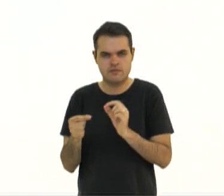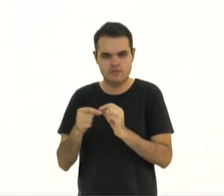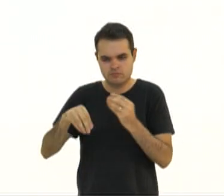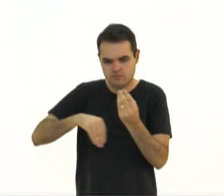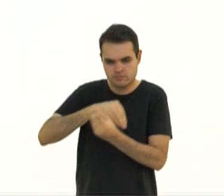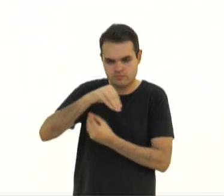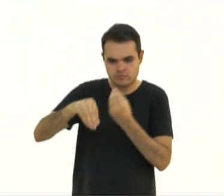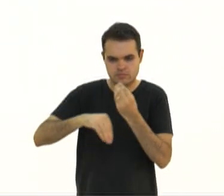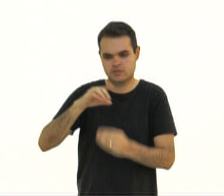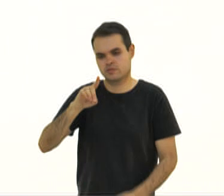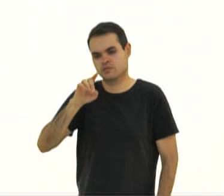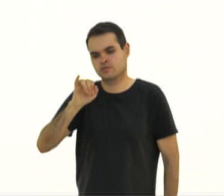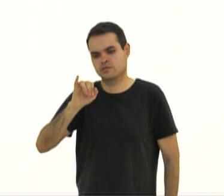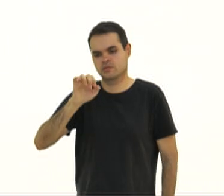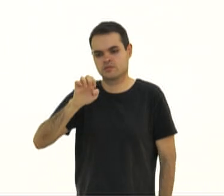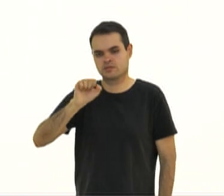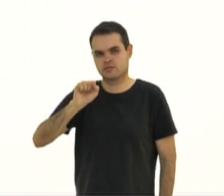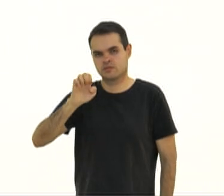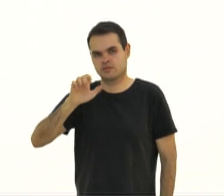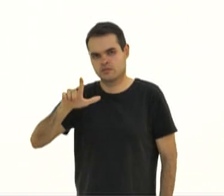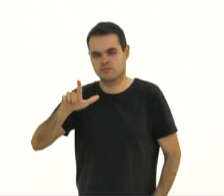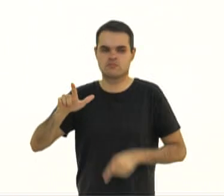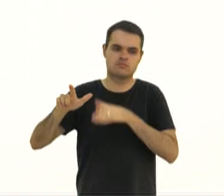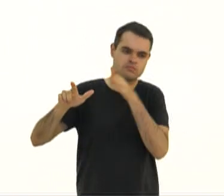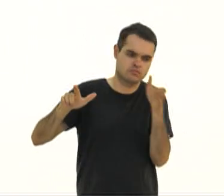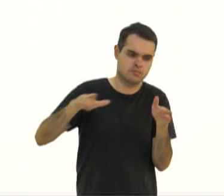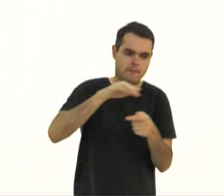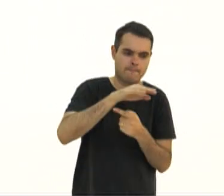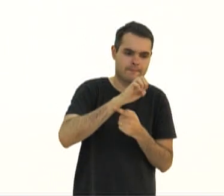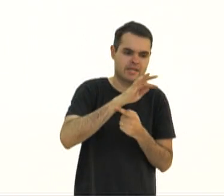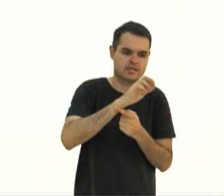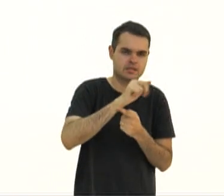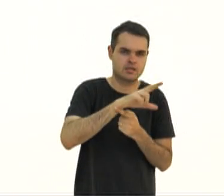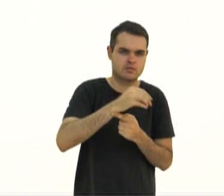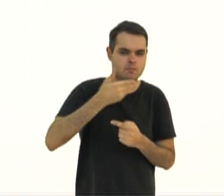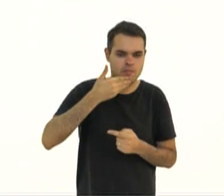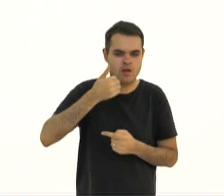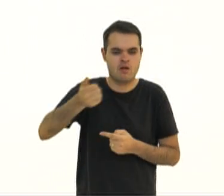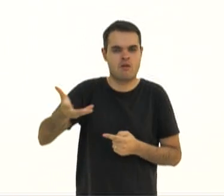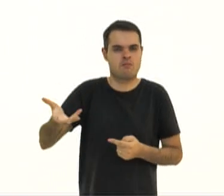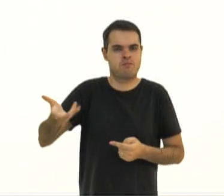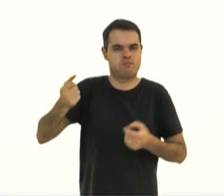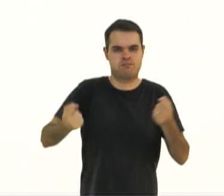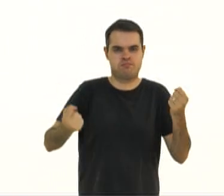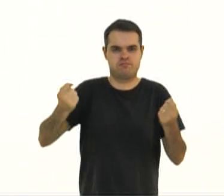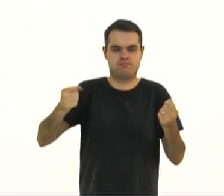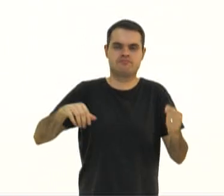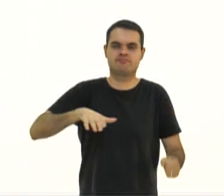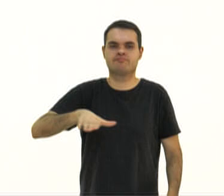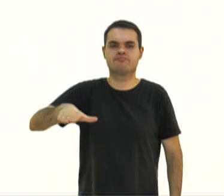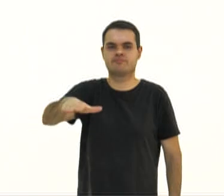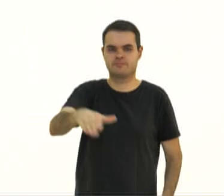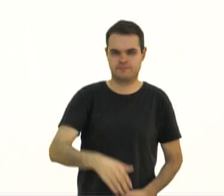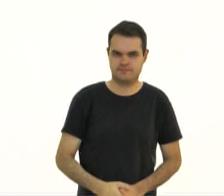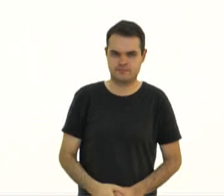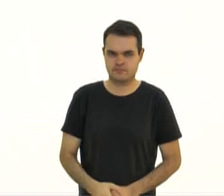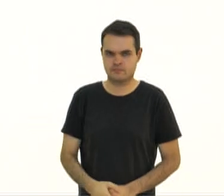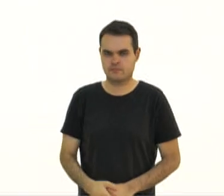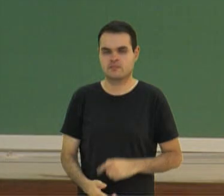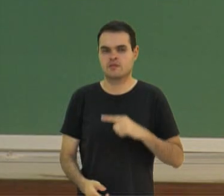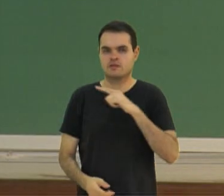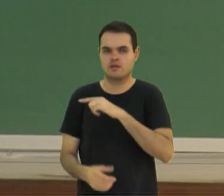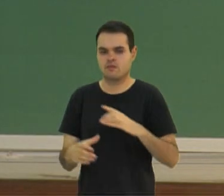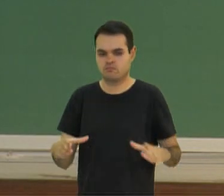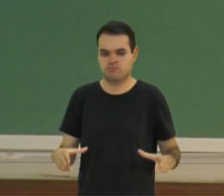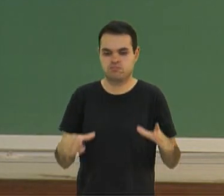mistura entre combustível diesel e com gás, né, para poder melhorar a performance. E dessa geração desse gerador